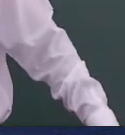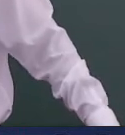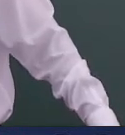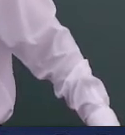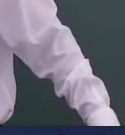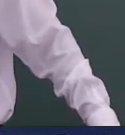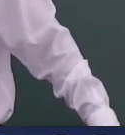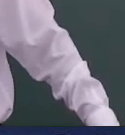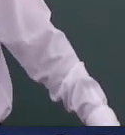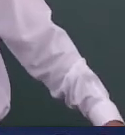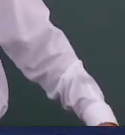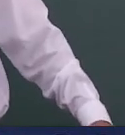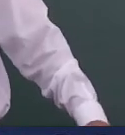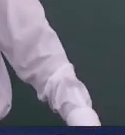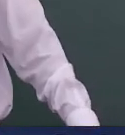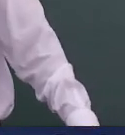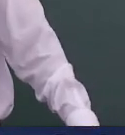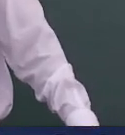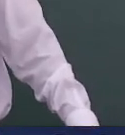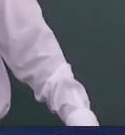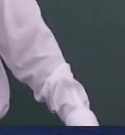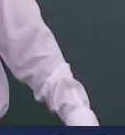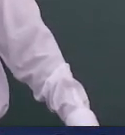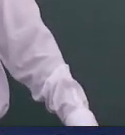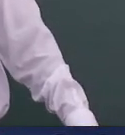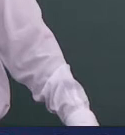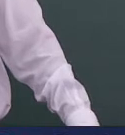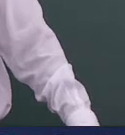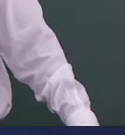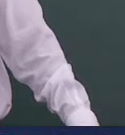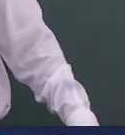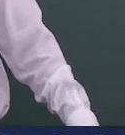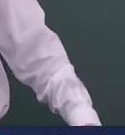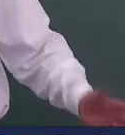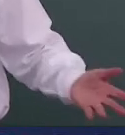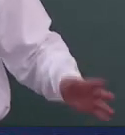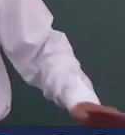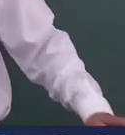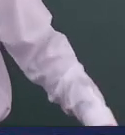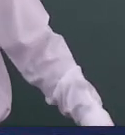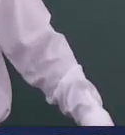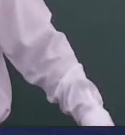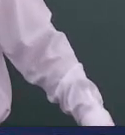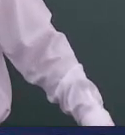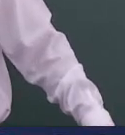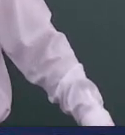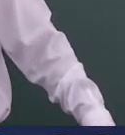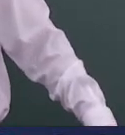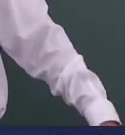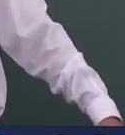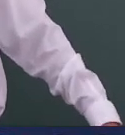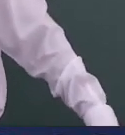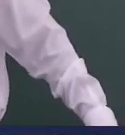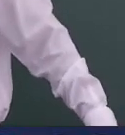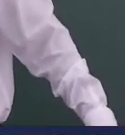importante nós tomarmos medidas de prevenção nas reuniões das igrejas, toda vez que tiver aglomeração, e especialmente